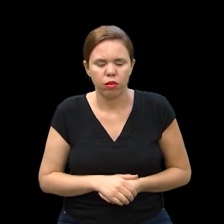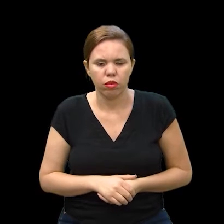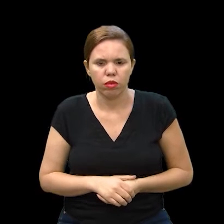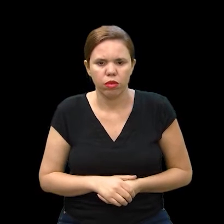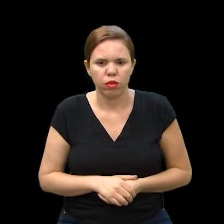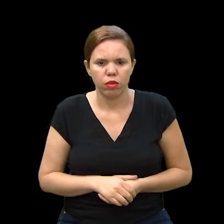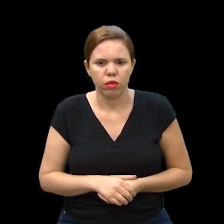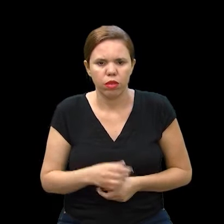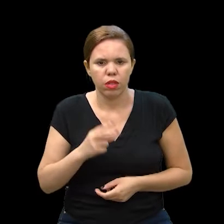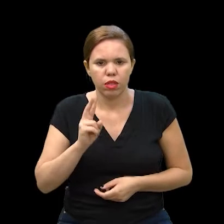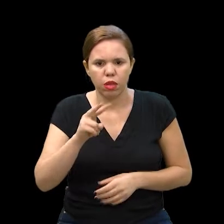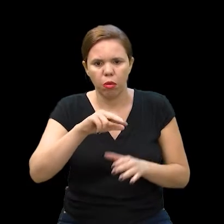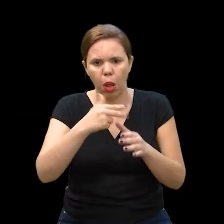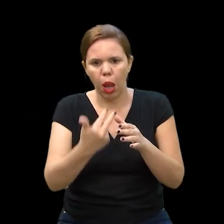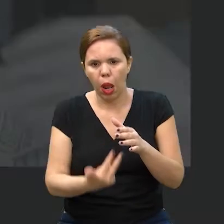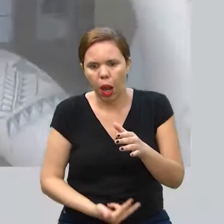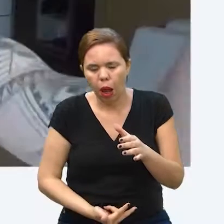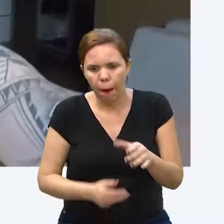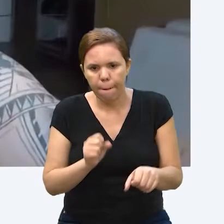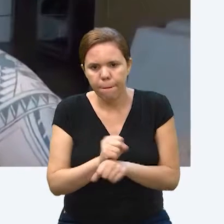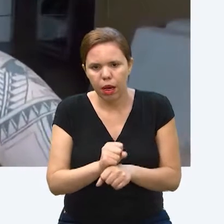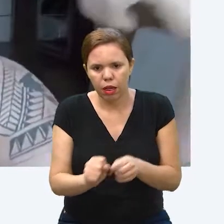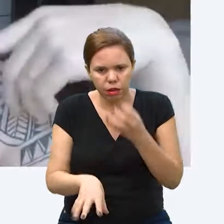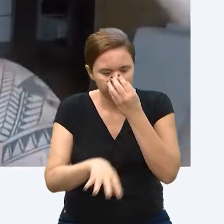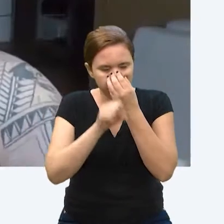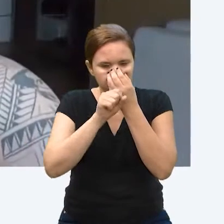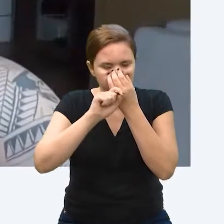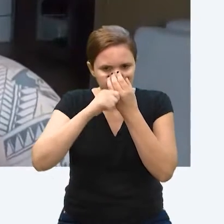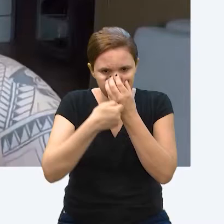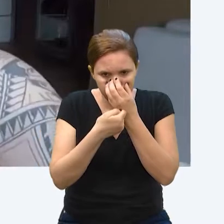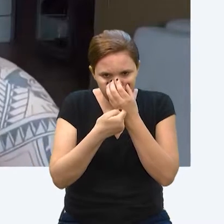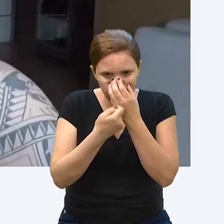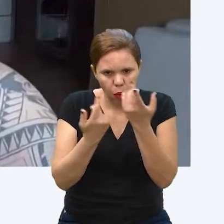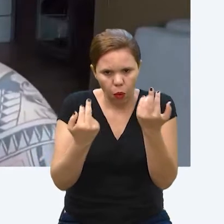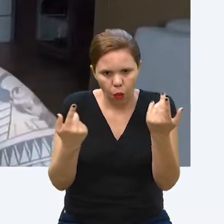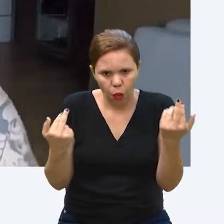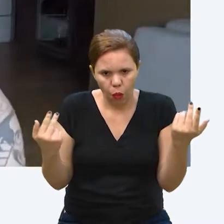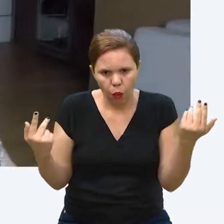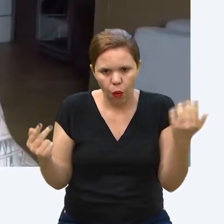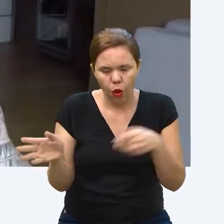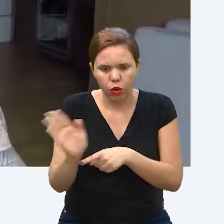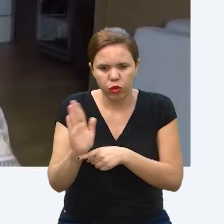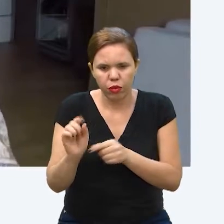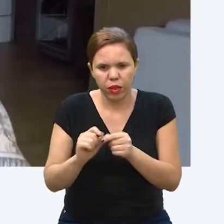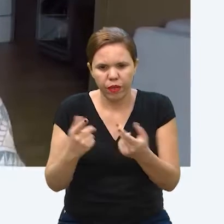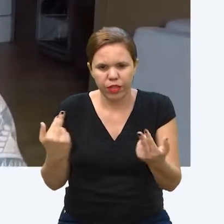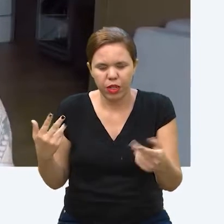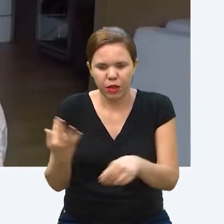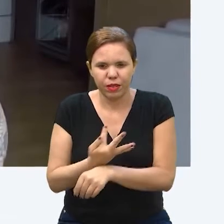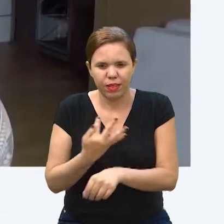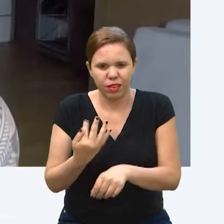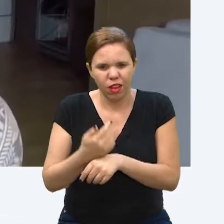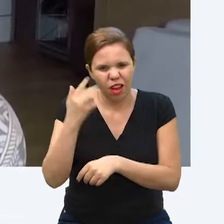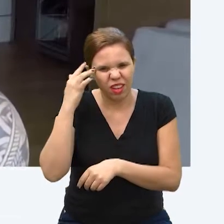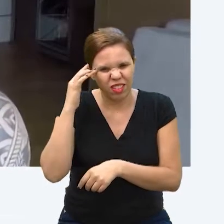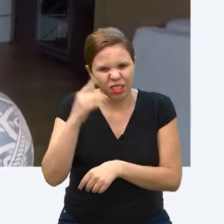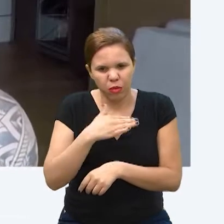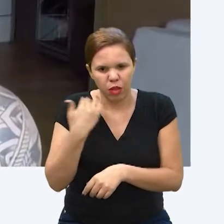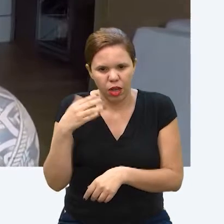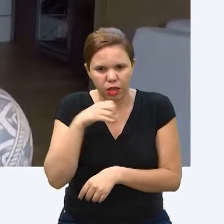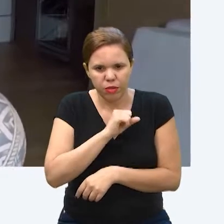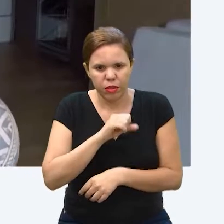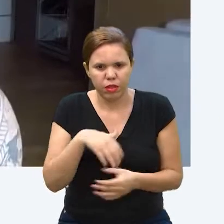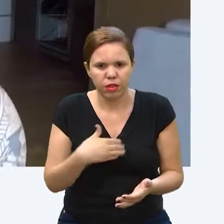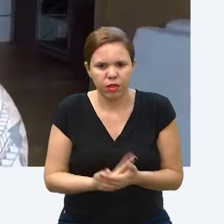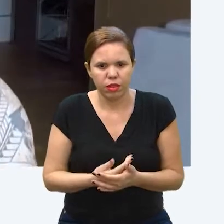cena de mergulho eu paro de respirar junto pra ver se eu ia aguentar também fazer a mesma coisa que a pessoa do filme tá aguentando. Quarta dessa vez eu constato que eu ia morrer mesmo.